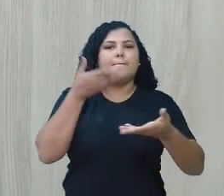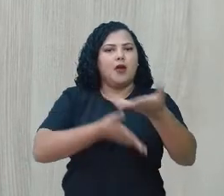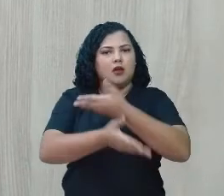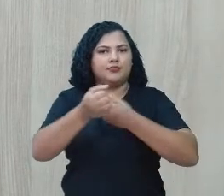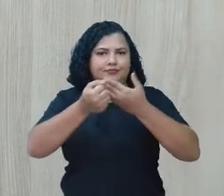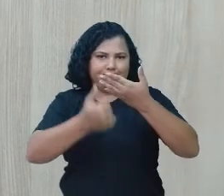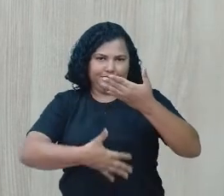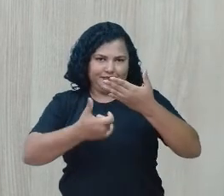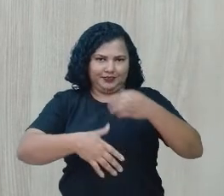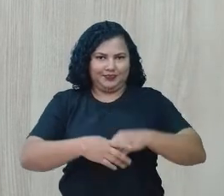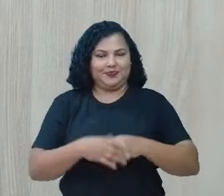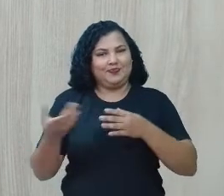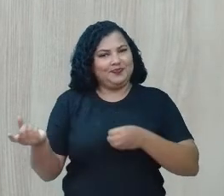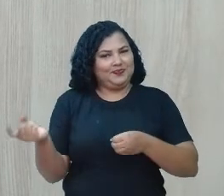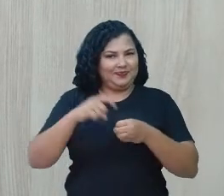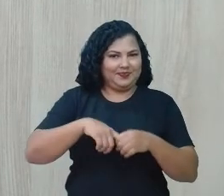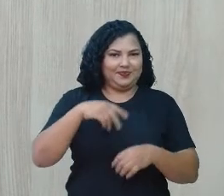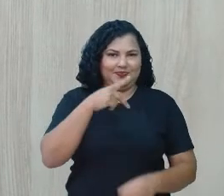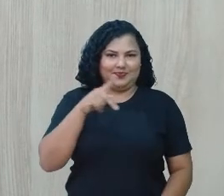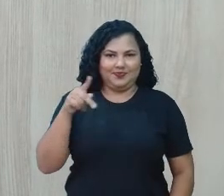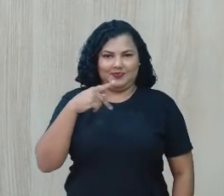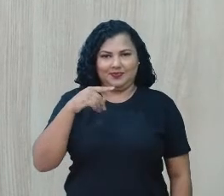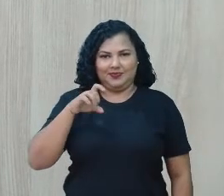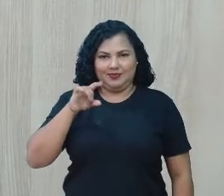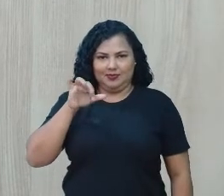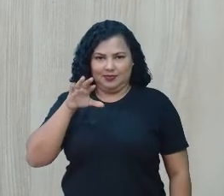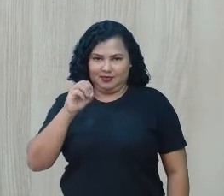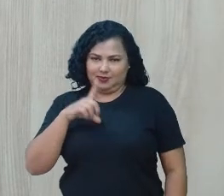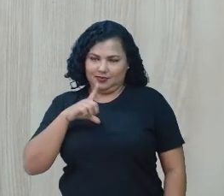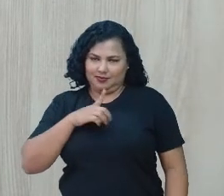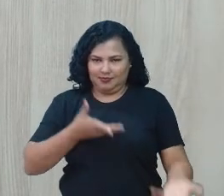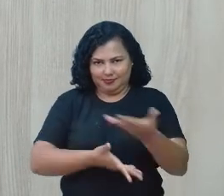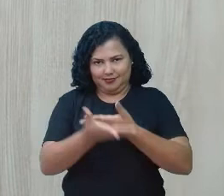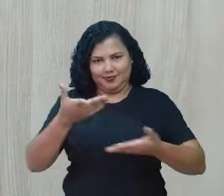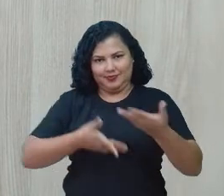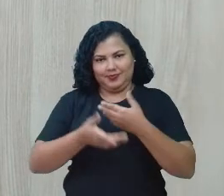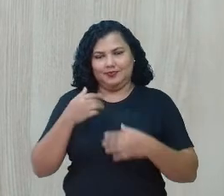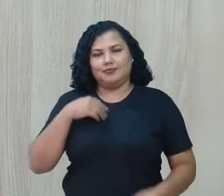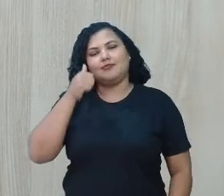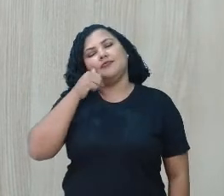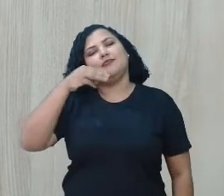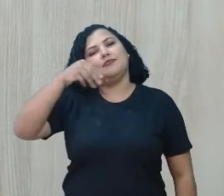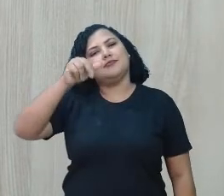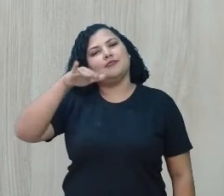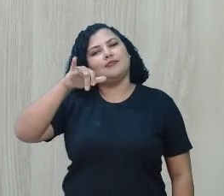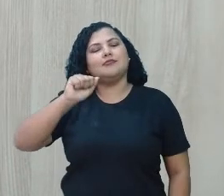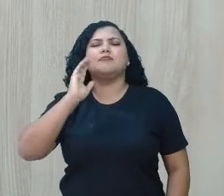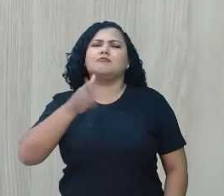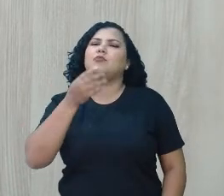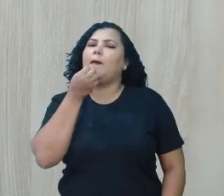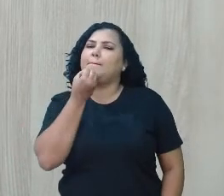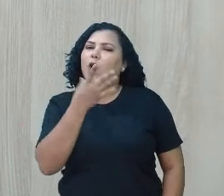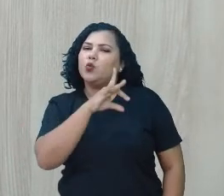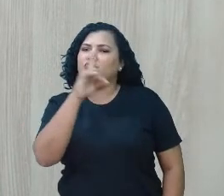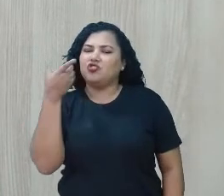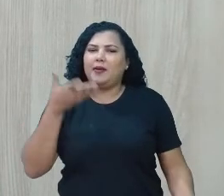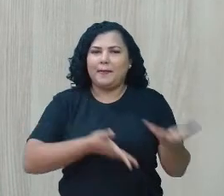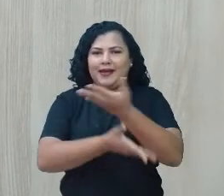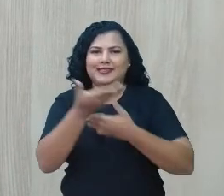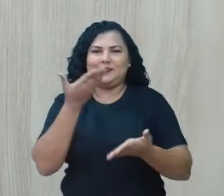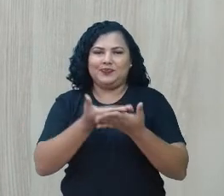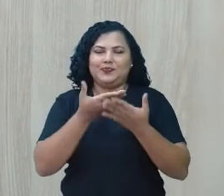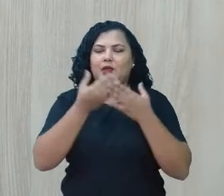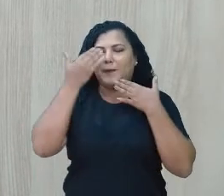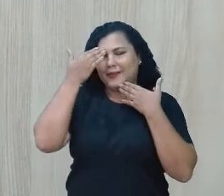tá certo? Vou passar para o professor Pedro e assim que tiver alguma informação, né? Maria já deu um bom dia aqui, está participando da aula, obrigado